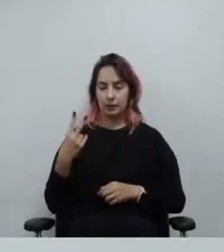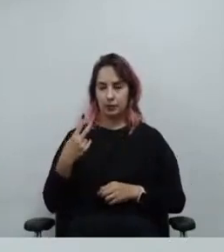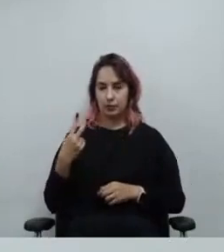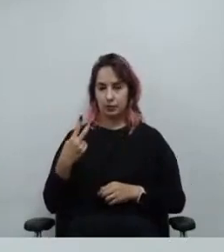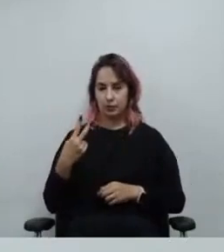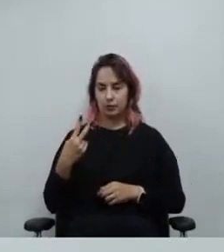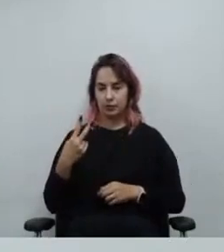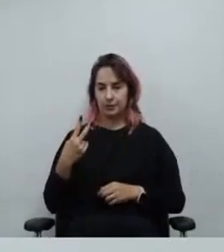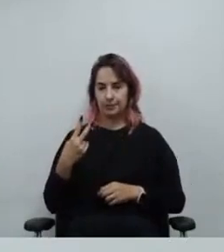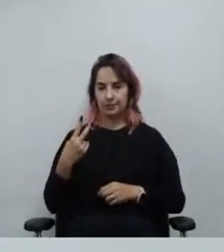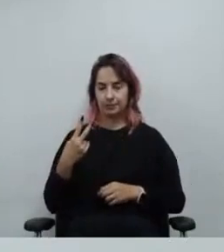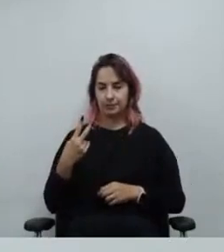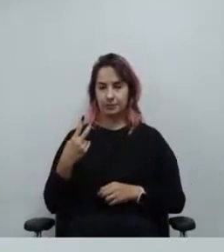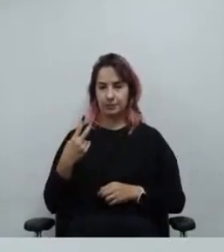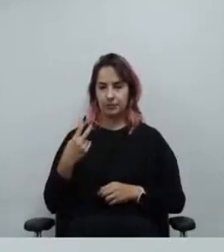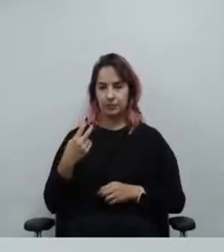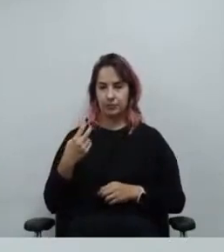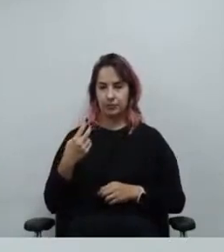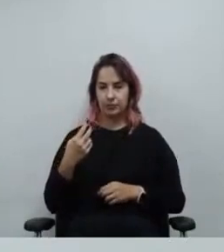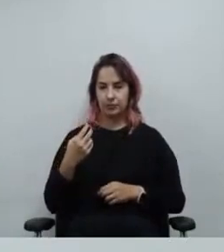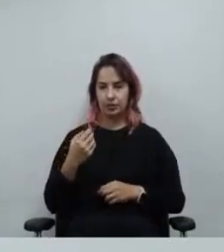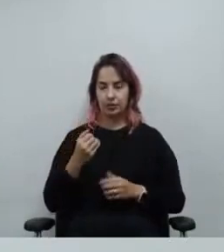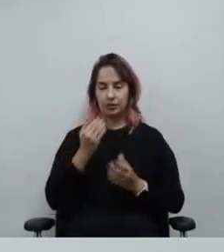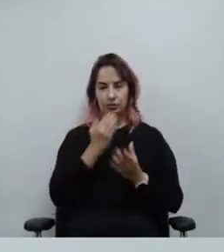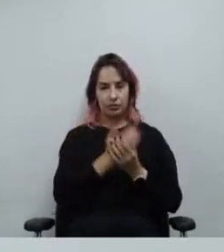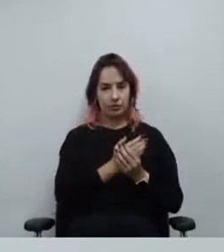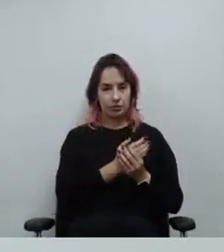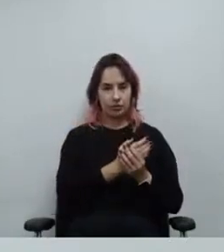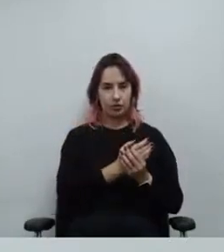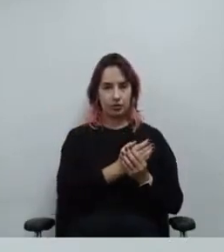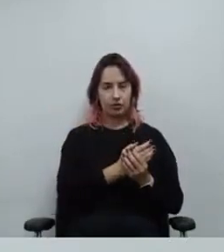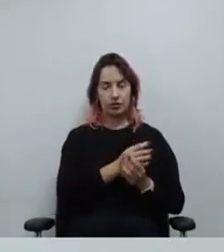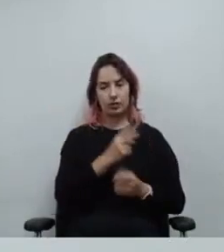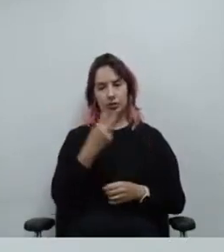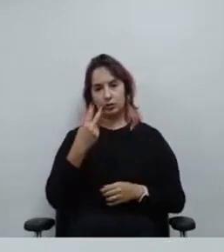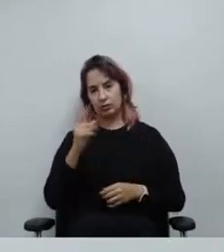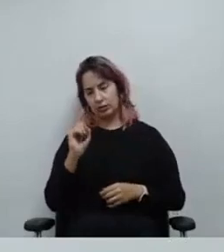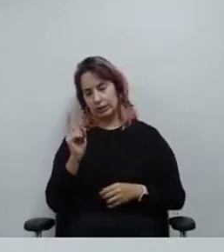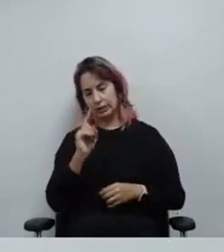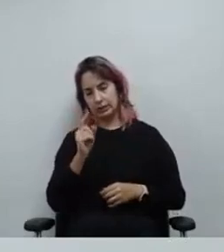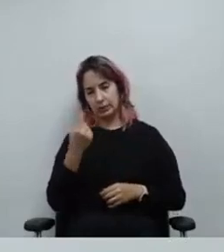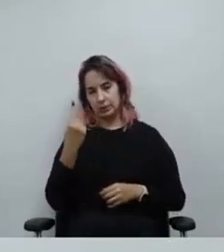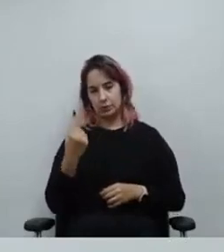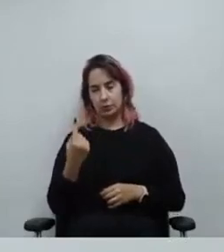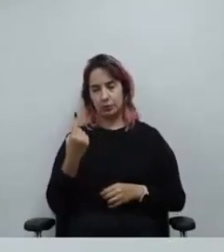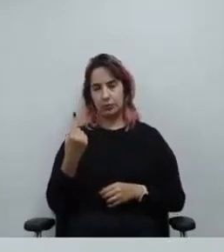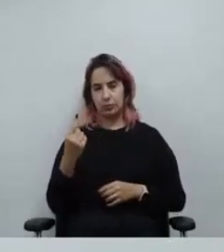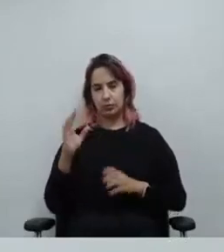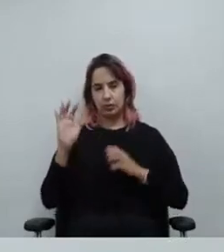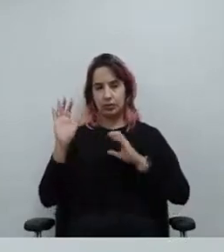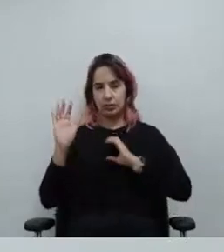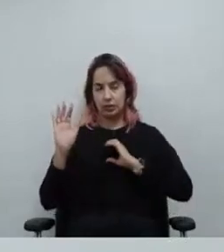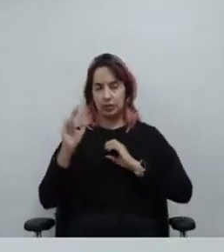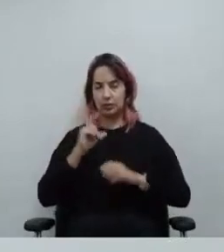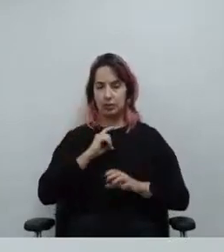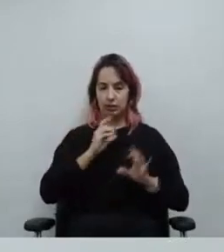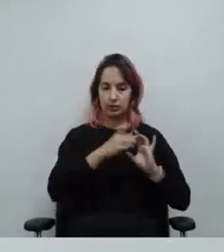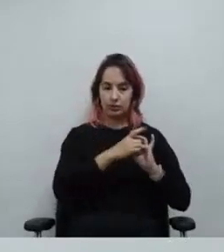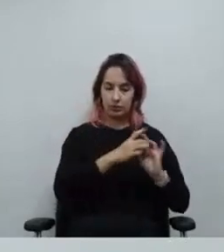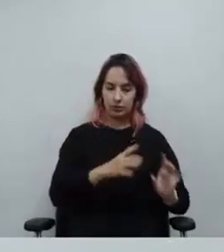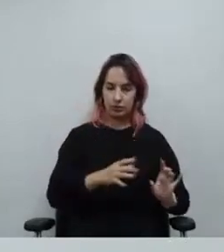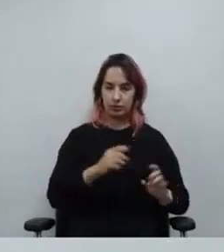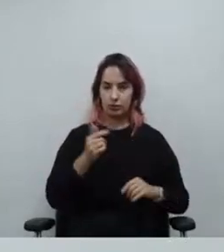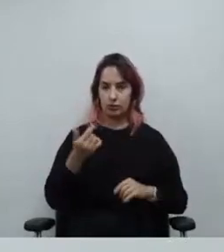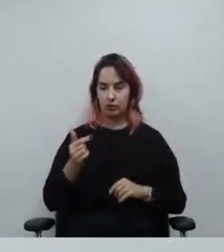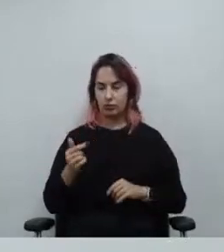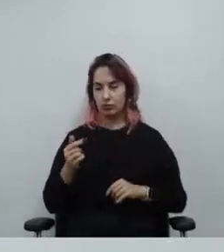candidatos ou candidatas entraram com ações judiciais, 2 não ingressaram com ações judiciais. Um candidato obteve liminar e outro candidato